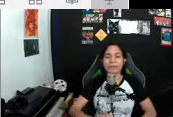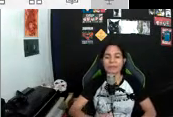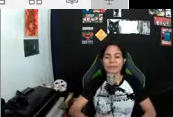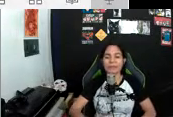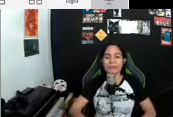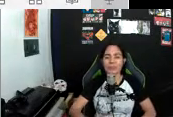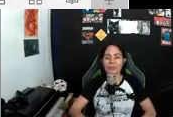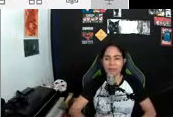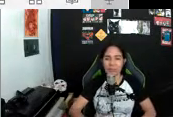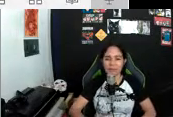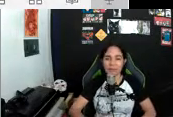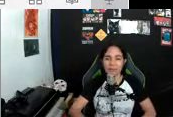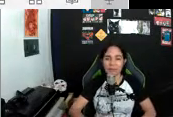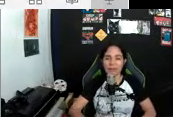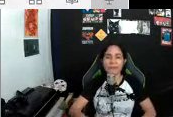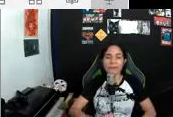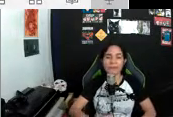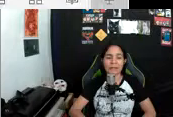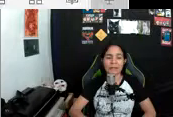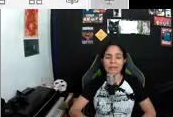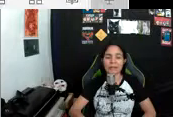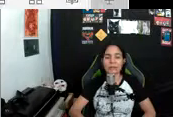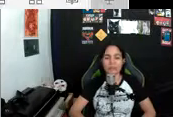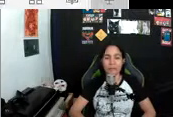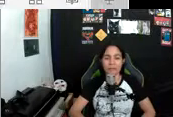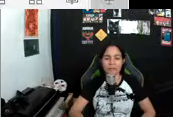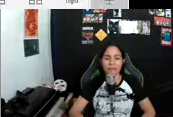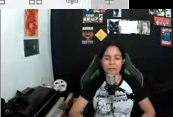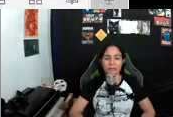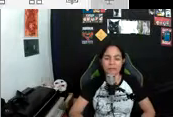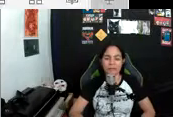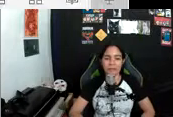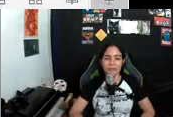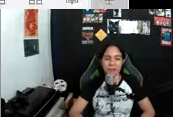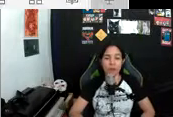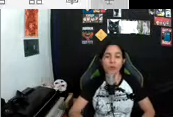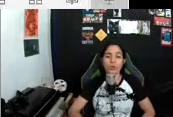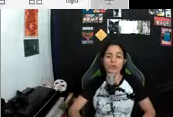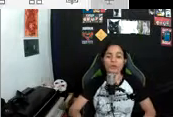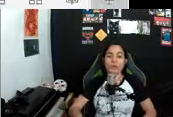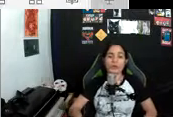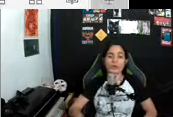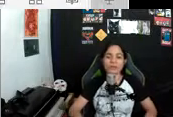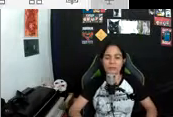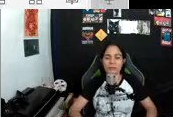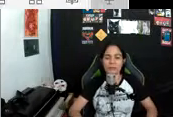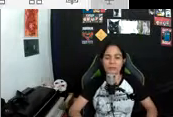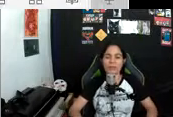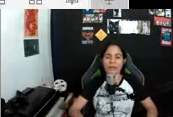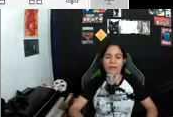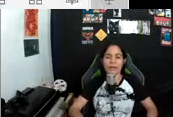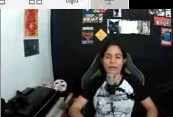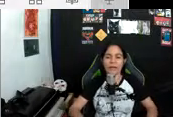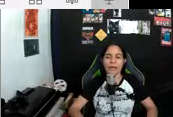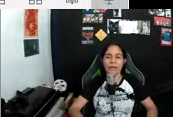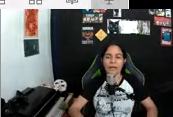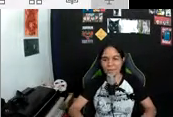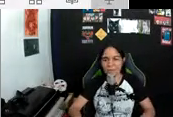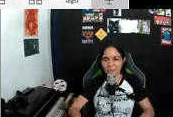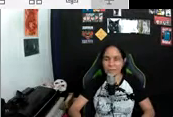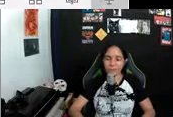por pessoas legalmente habilitadas e inscritas no Conselho Regional de Enfermagem com jurisdição na área